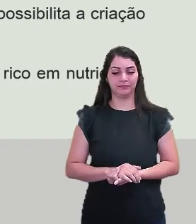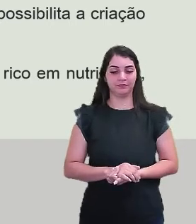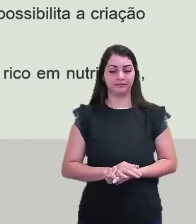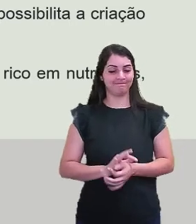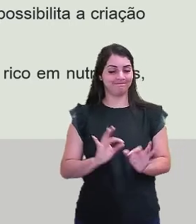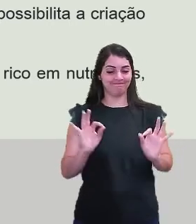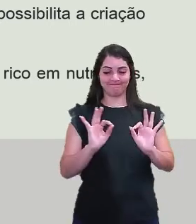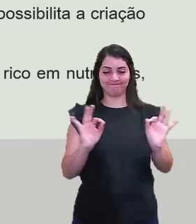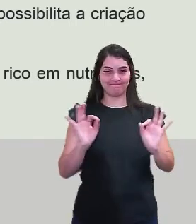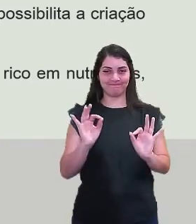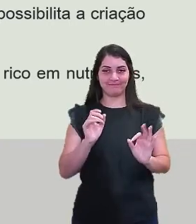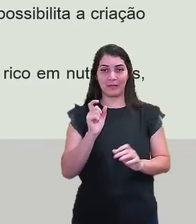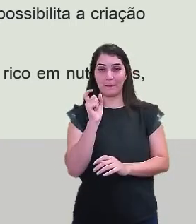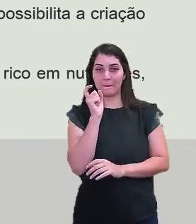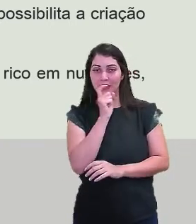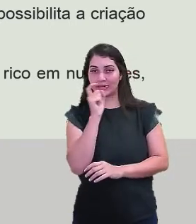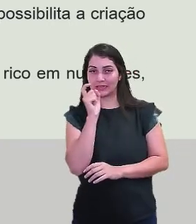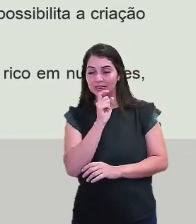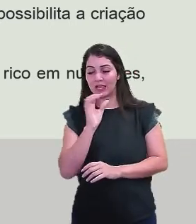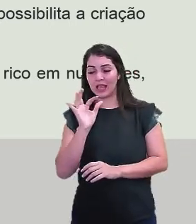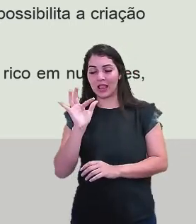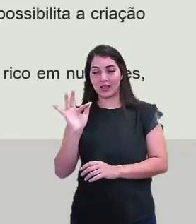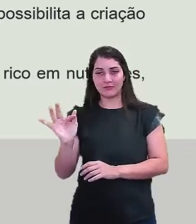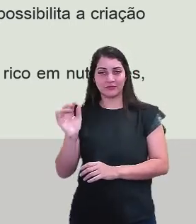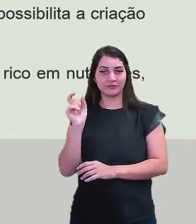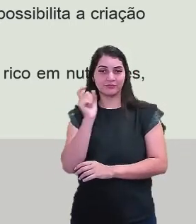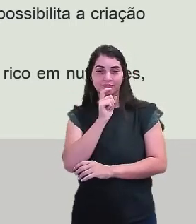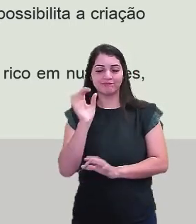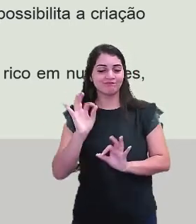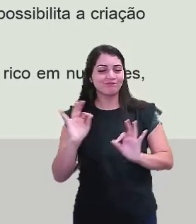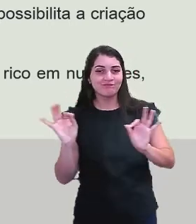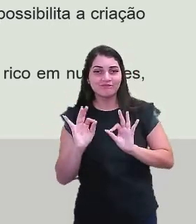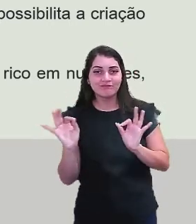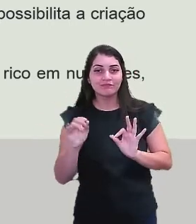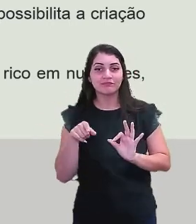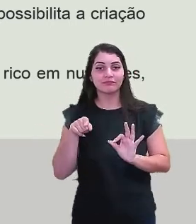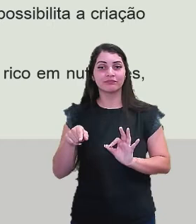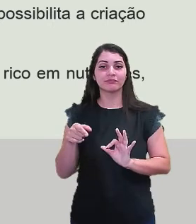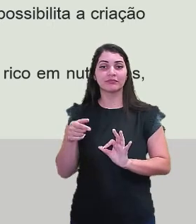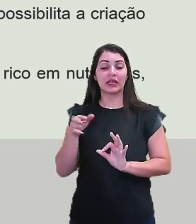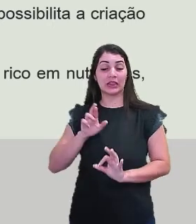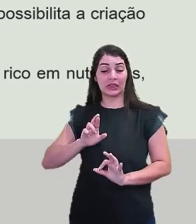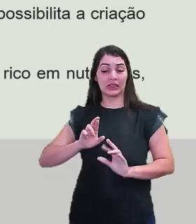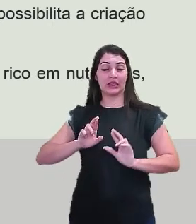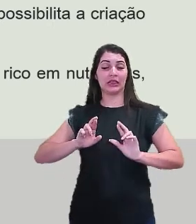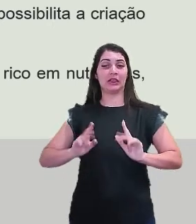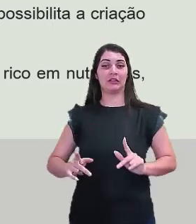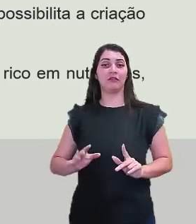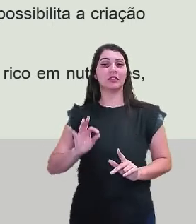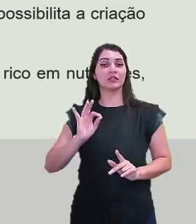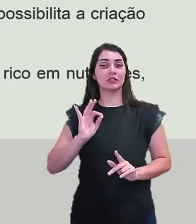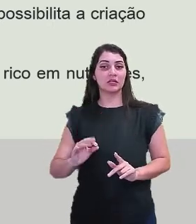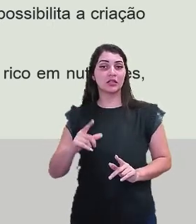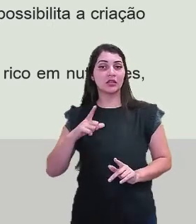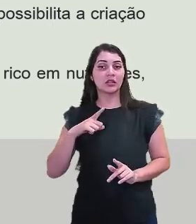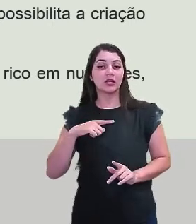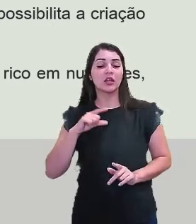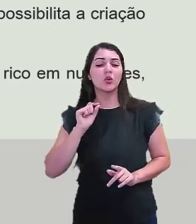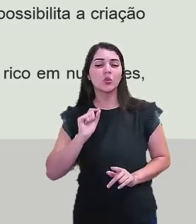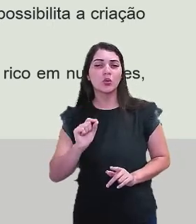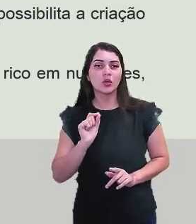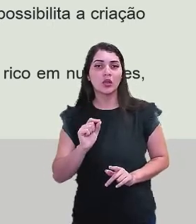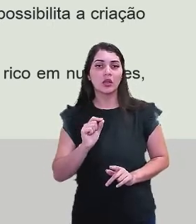Não, é falso, pessoal. Não. Não é assim, não. É ao contrário, tá? O solo